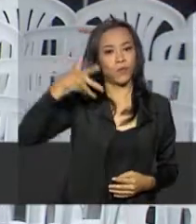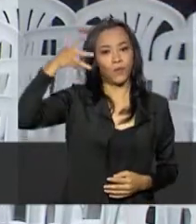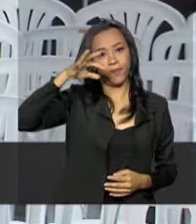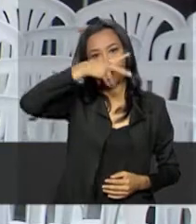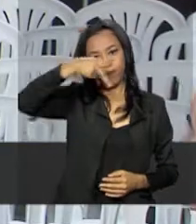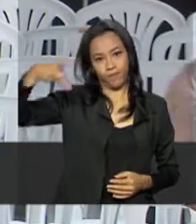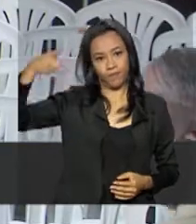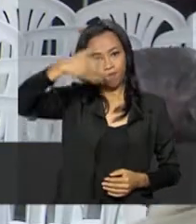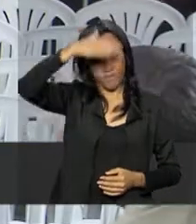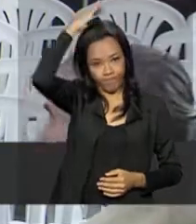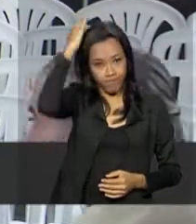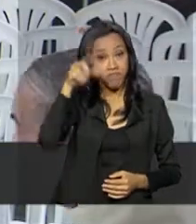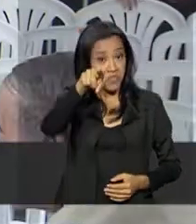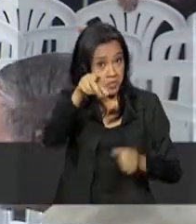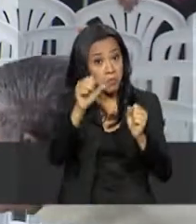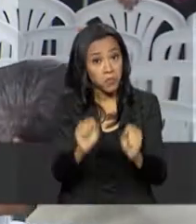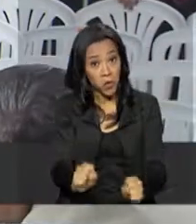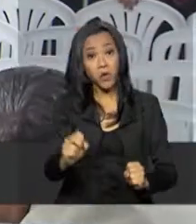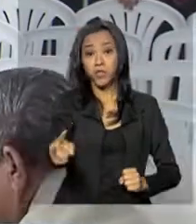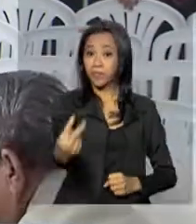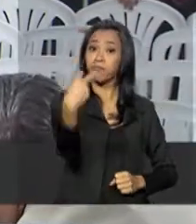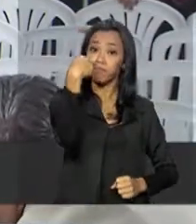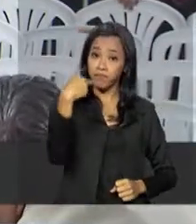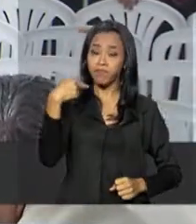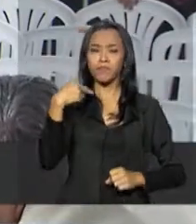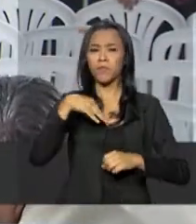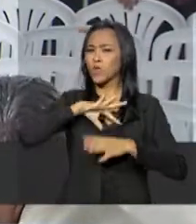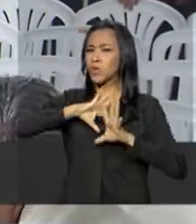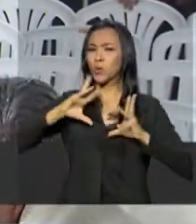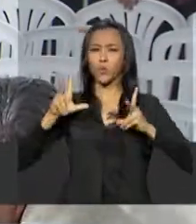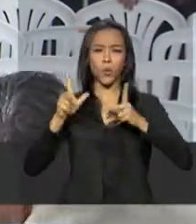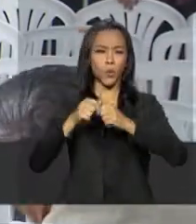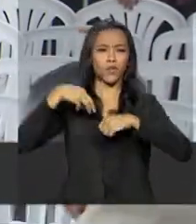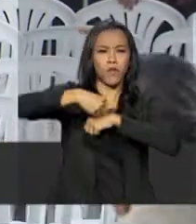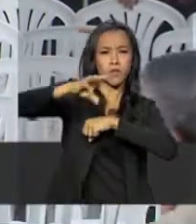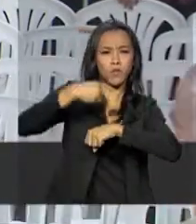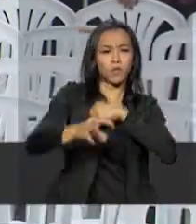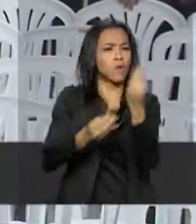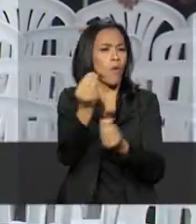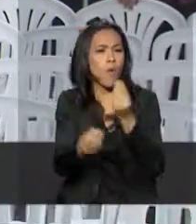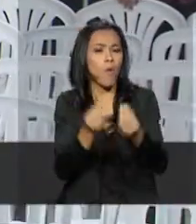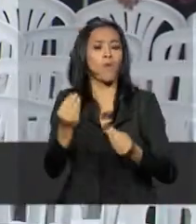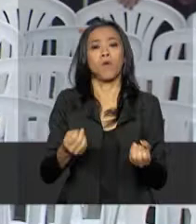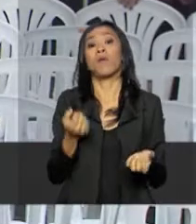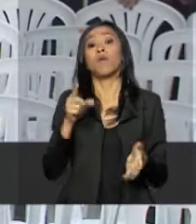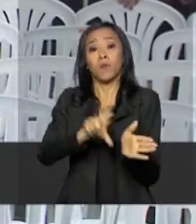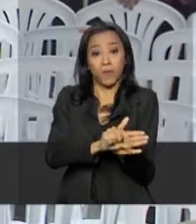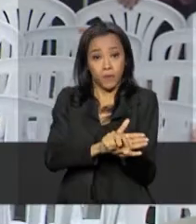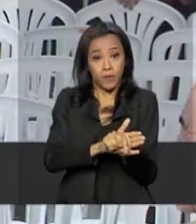presidente. Você também pode acompanhar todas as informações pelo nosso perfil no Twitter